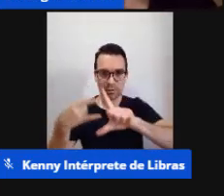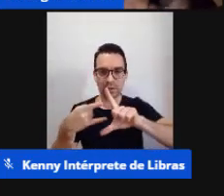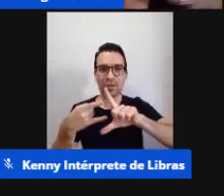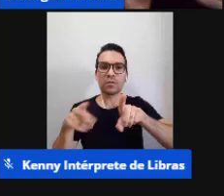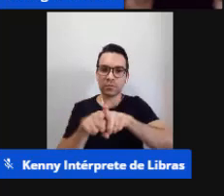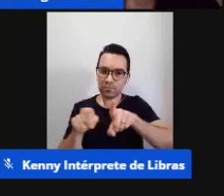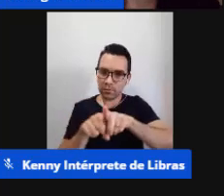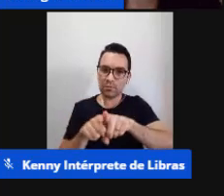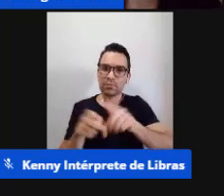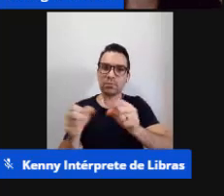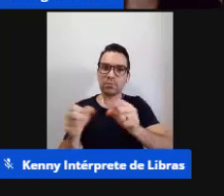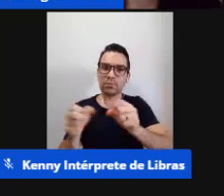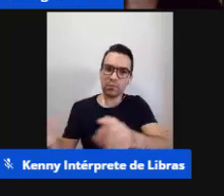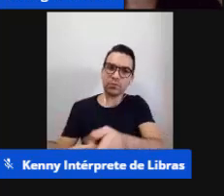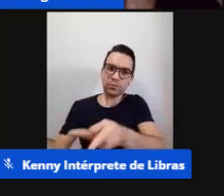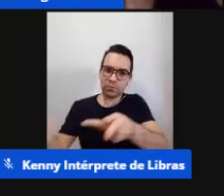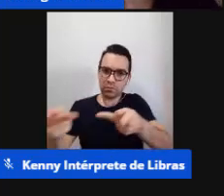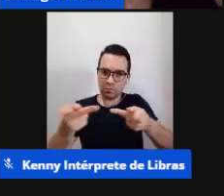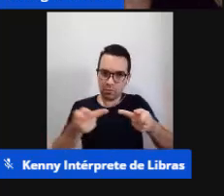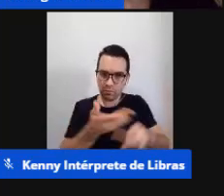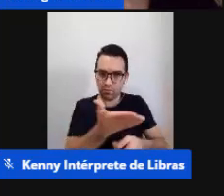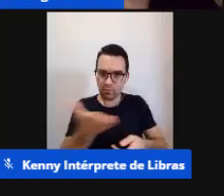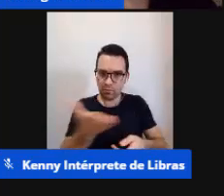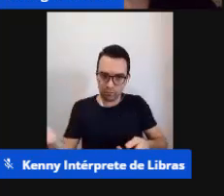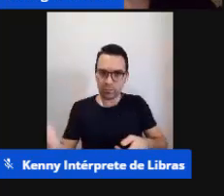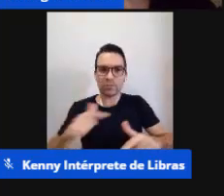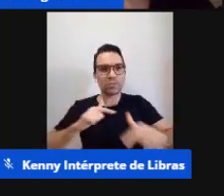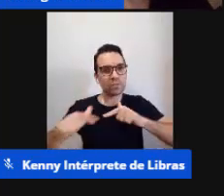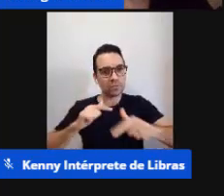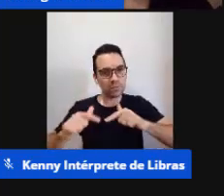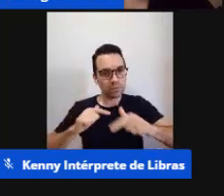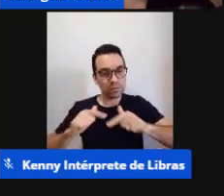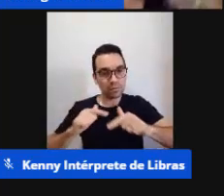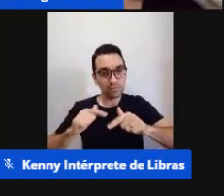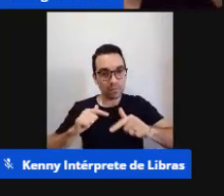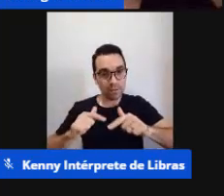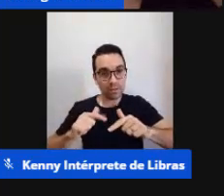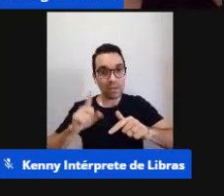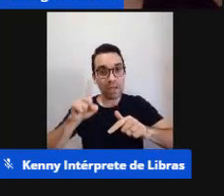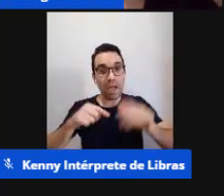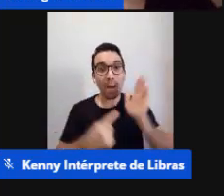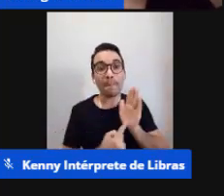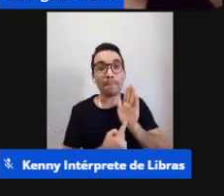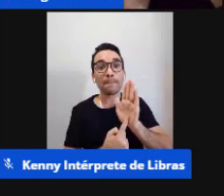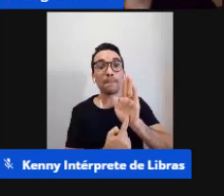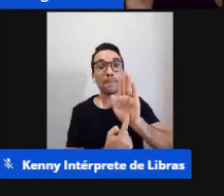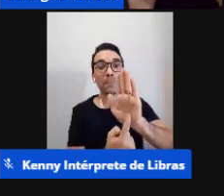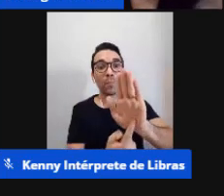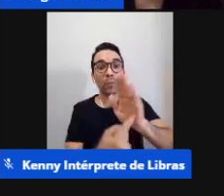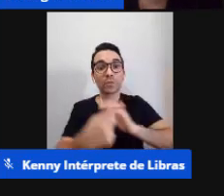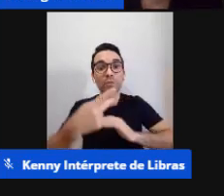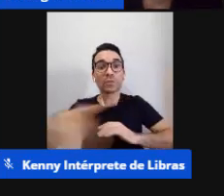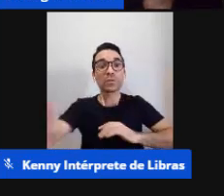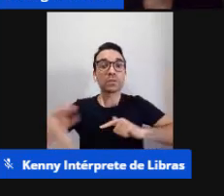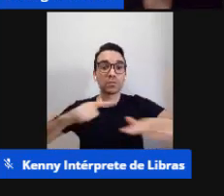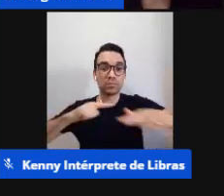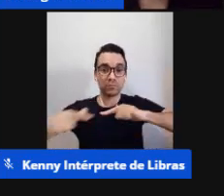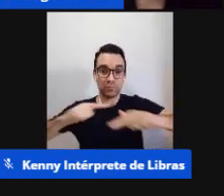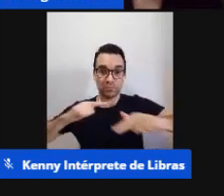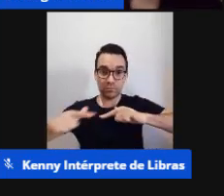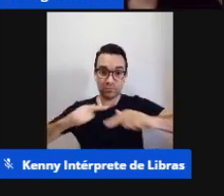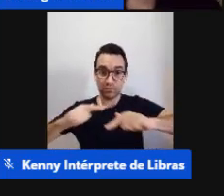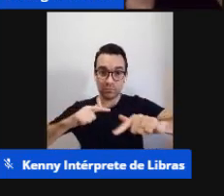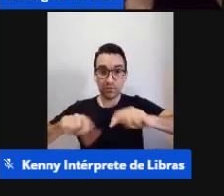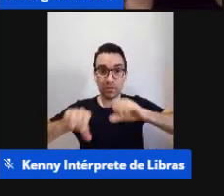caberia todos que a gente gostaria de convidar, né, Felipe? Mas Exatamente. uma próxima, talvez com o ensino híbrido,